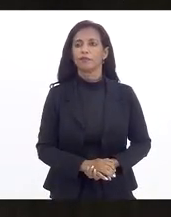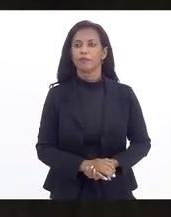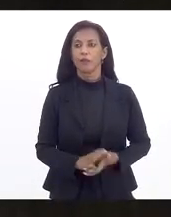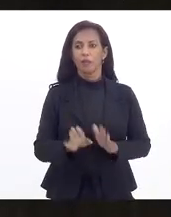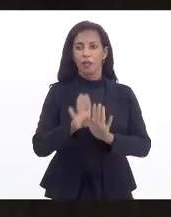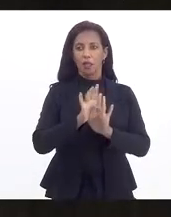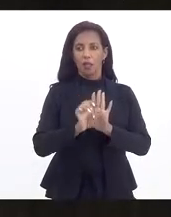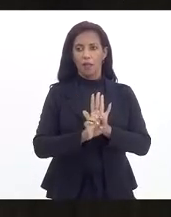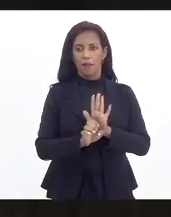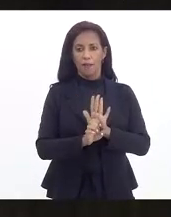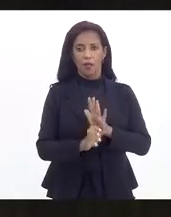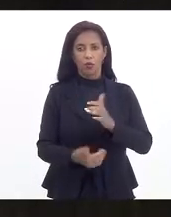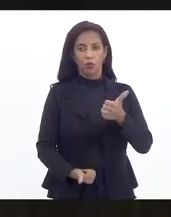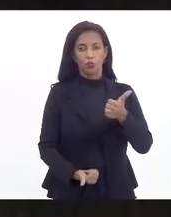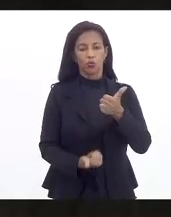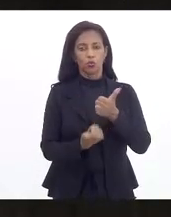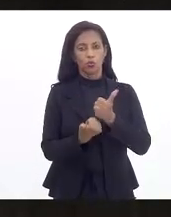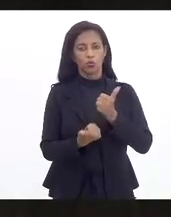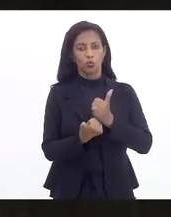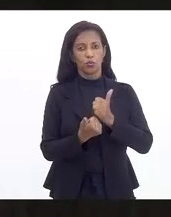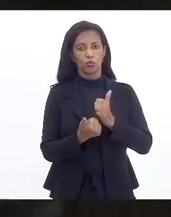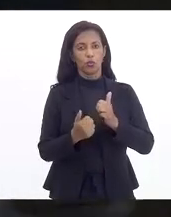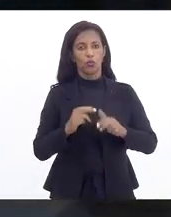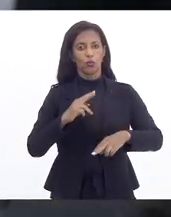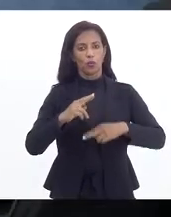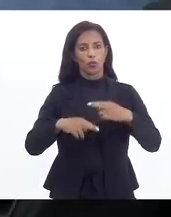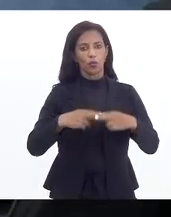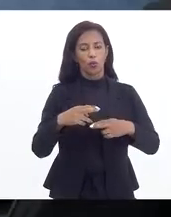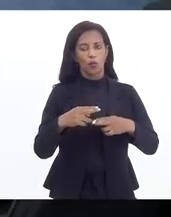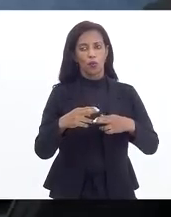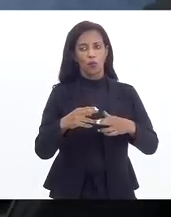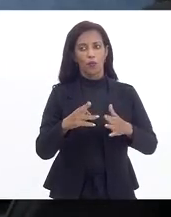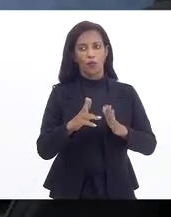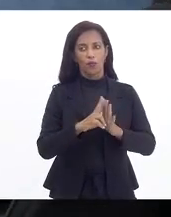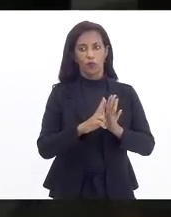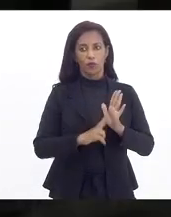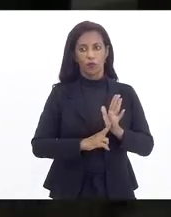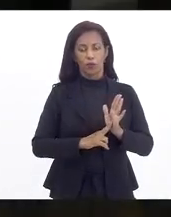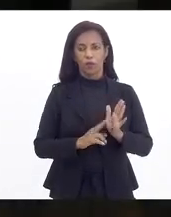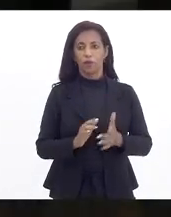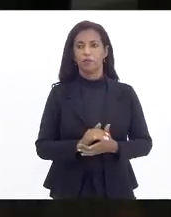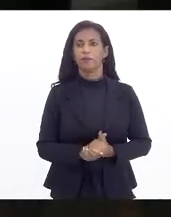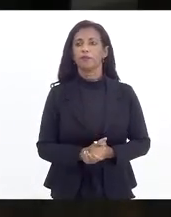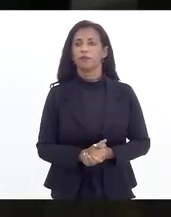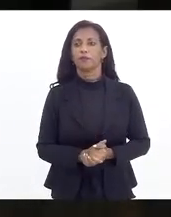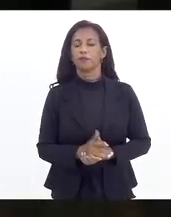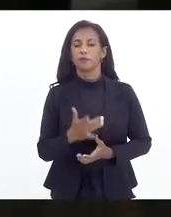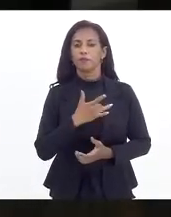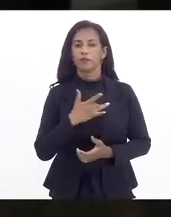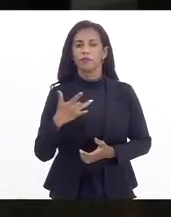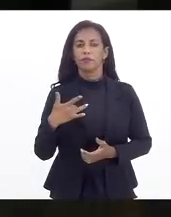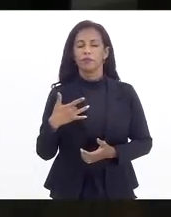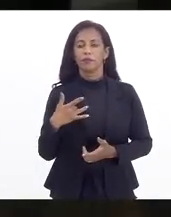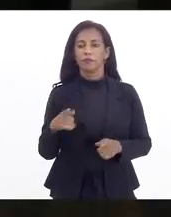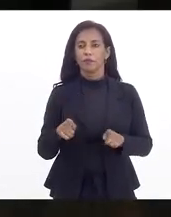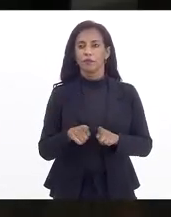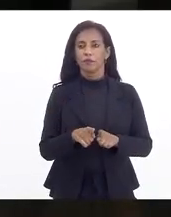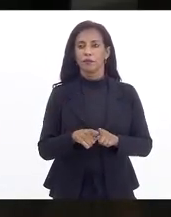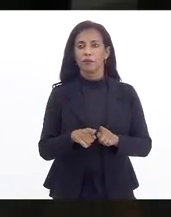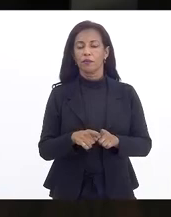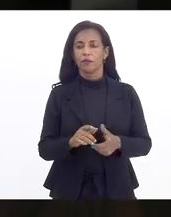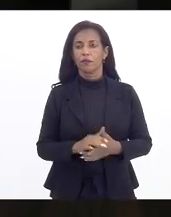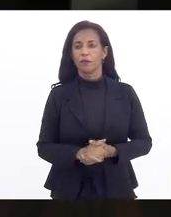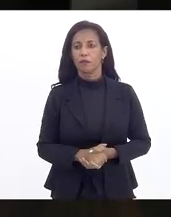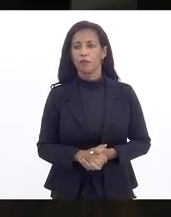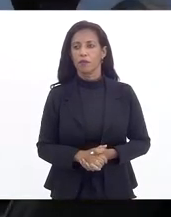emendas, concluindo por substitutivo e pedindo forma final de redação. Que a presidência defere. Pela Comissão de Saúde, deputada, nobre deputada Marta